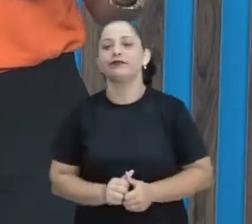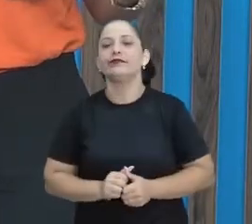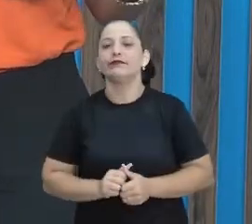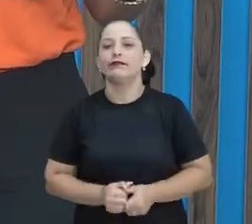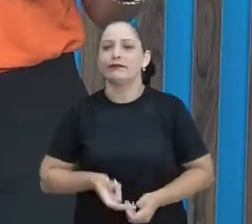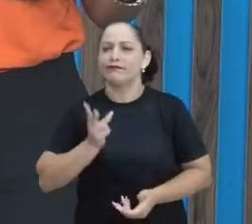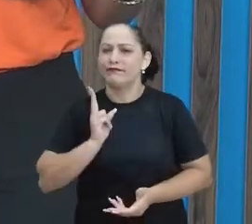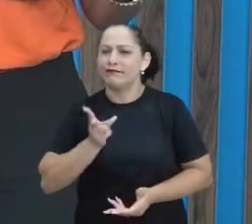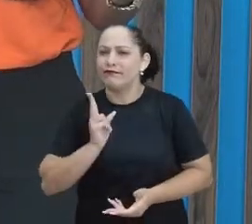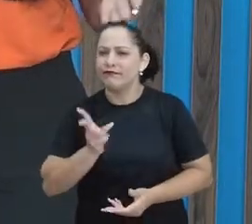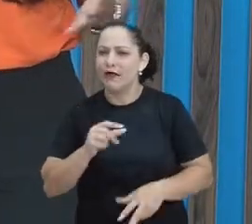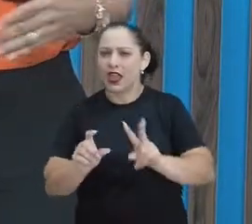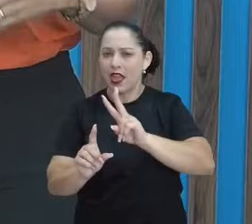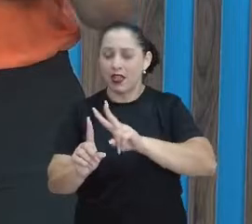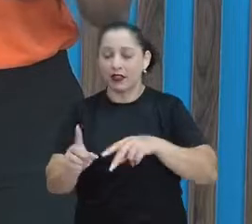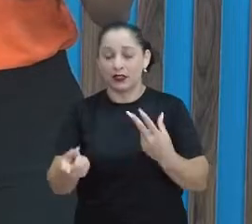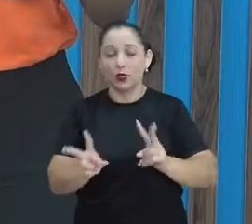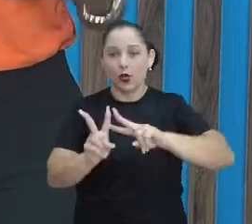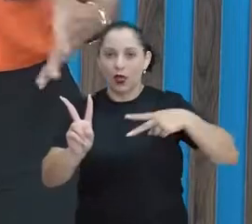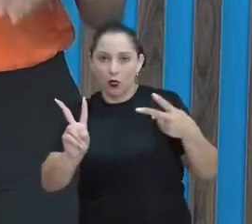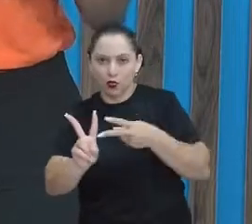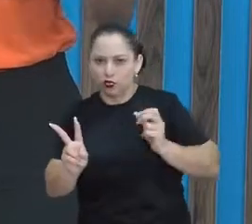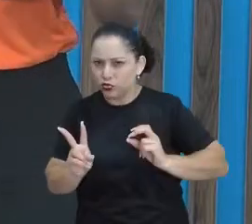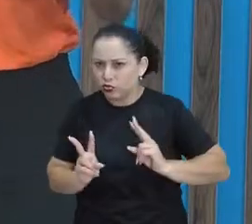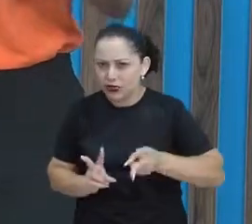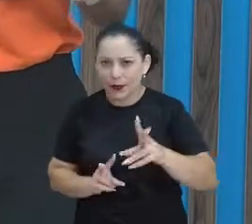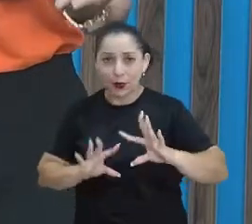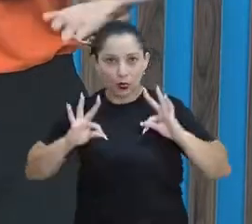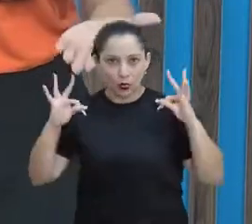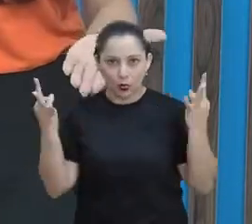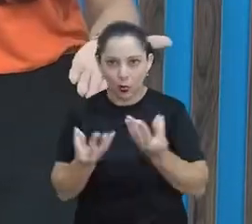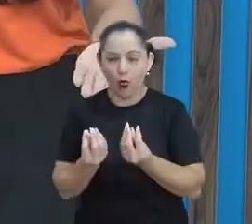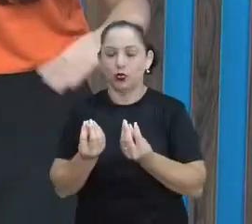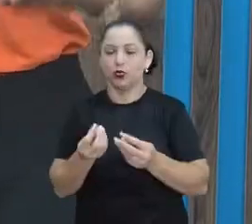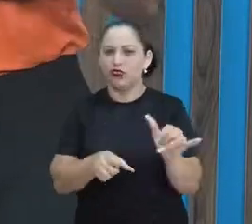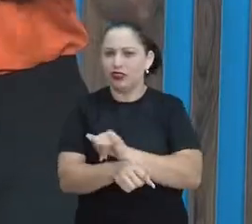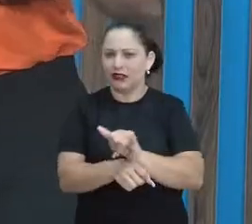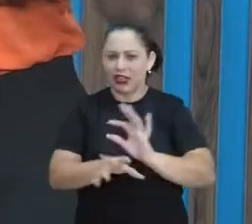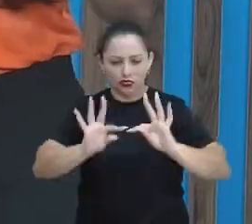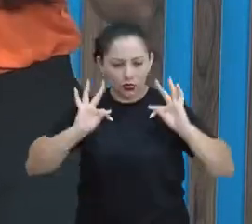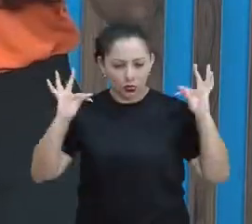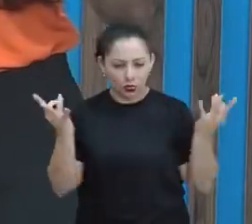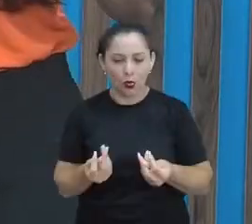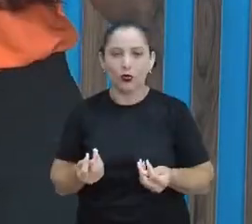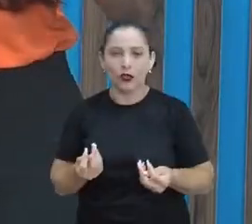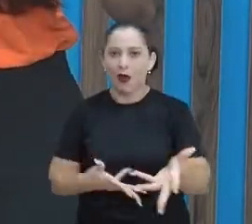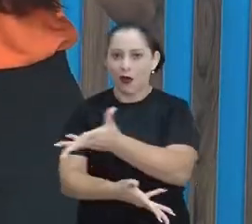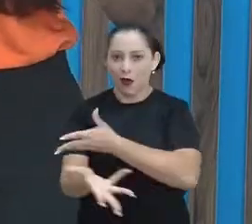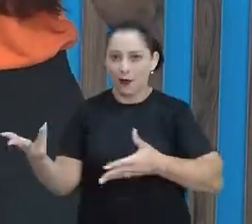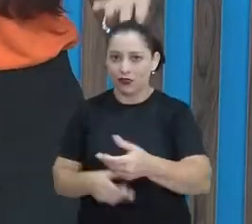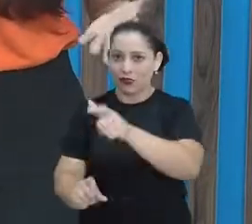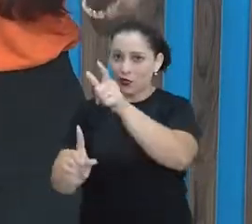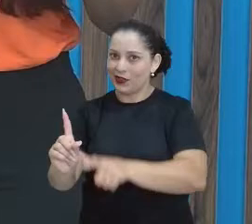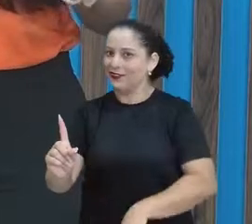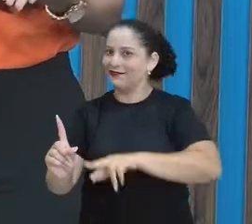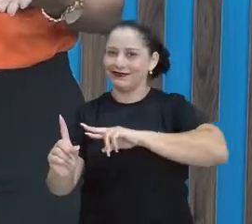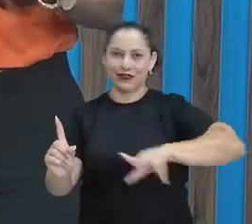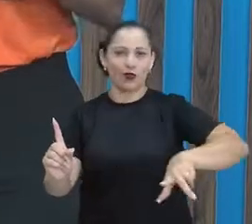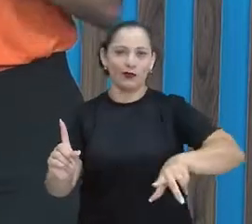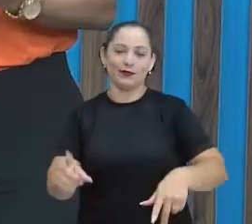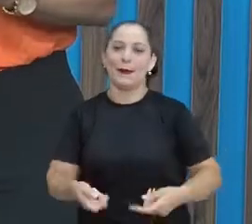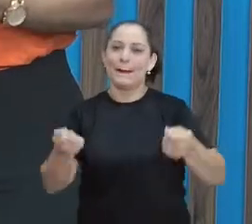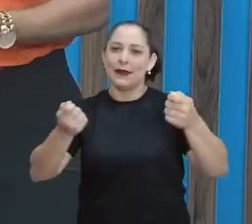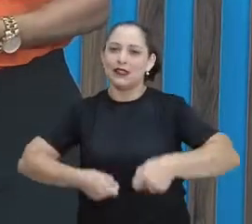todo recurso, nem toda estratégia vai servir para todo estudante. Por isso que a gente precisa visitar o